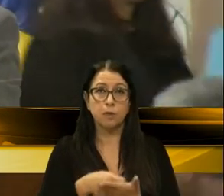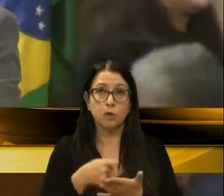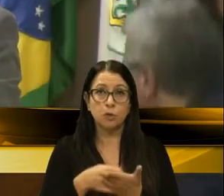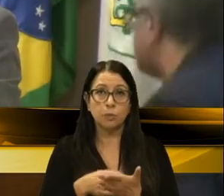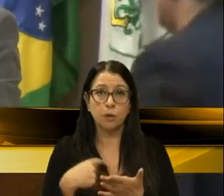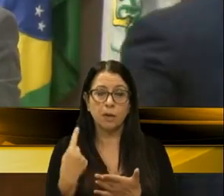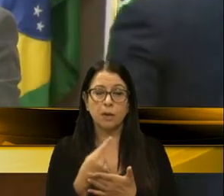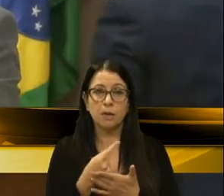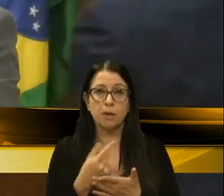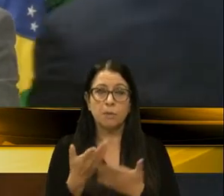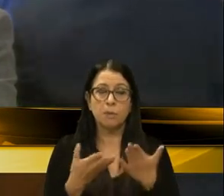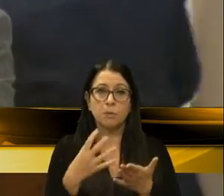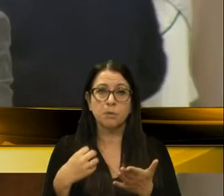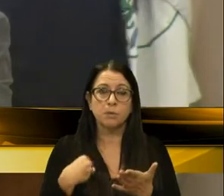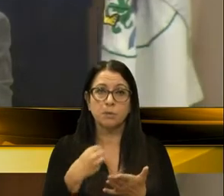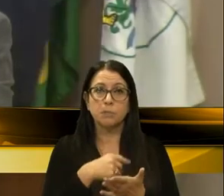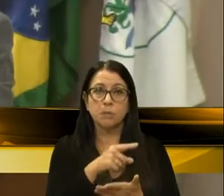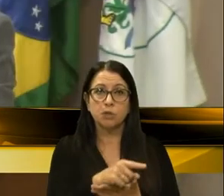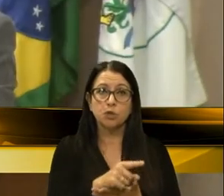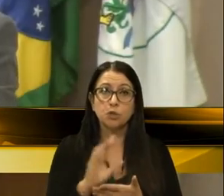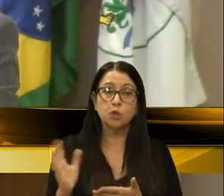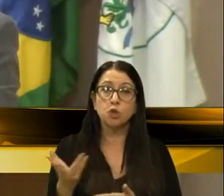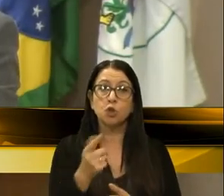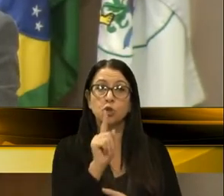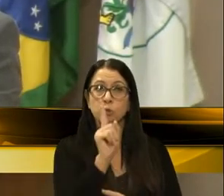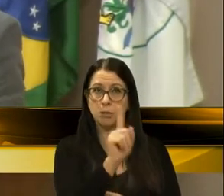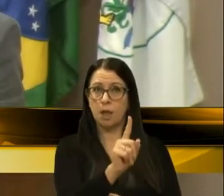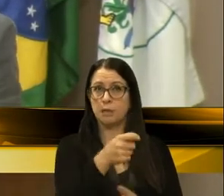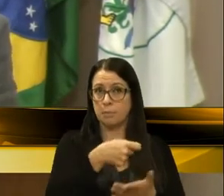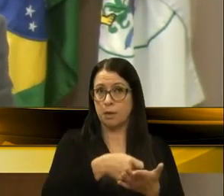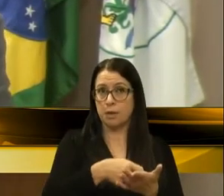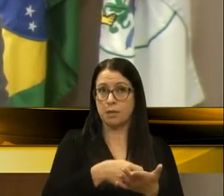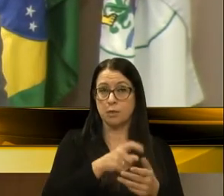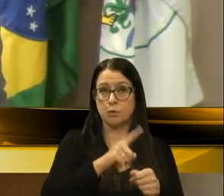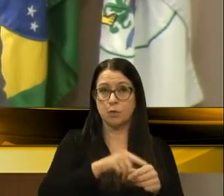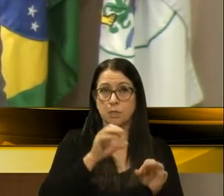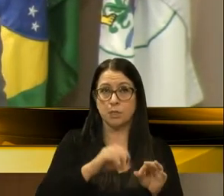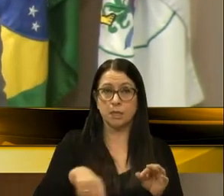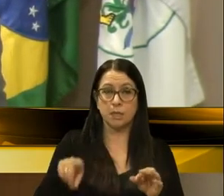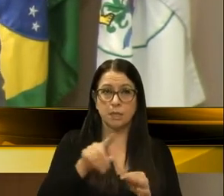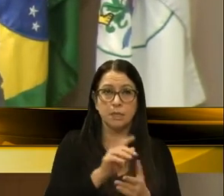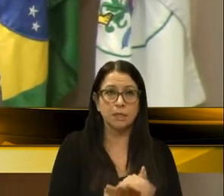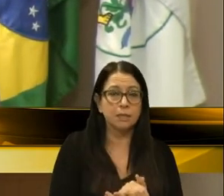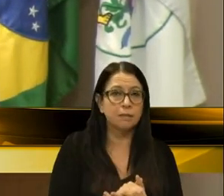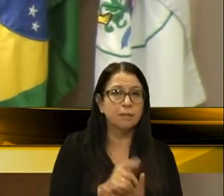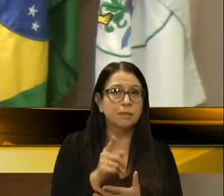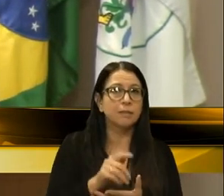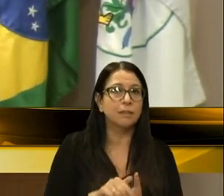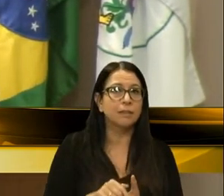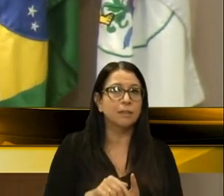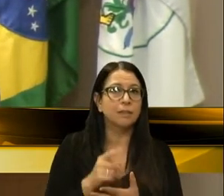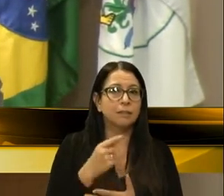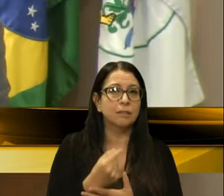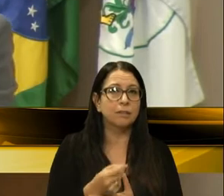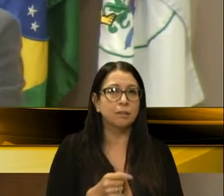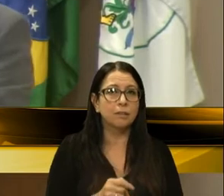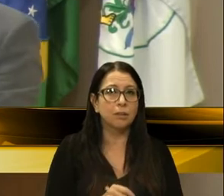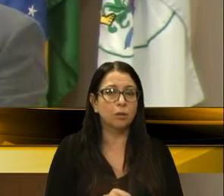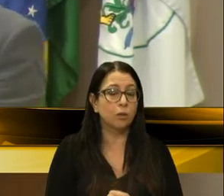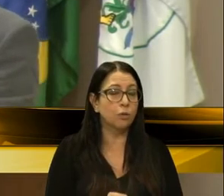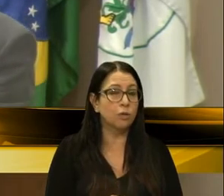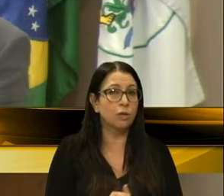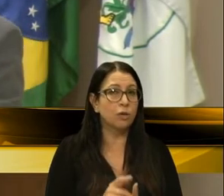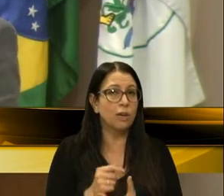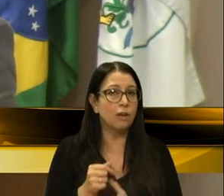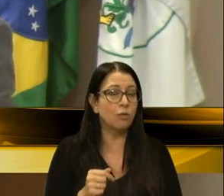pela consulta, estariam todos lá e no horário. Concorda comigo? Tá? Vamos